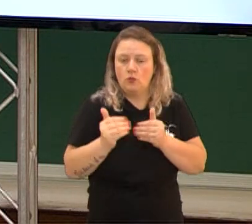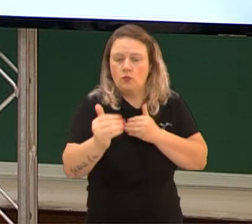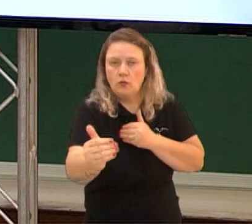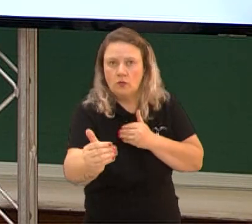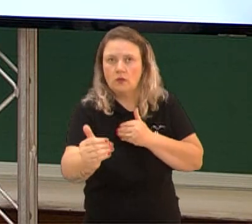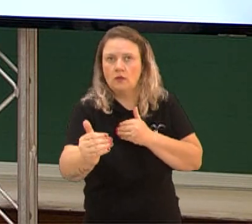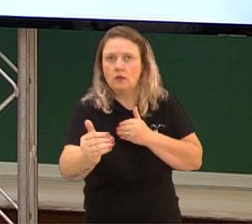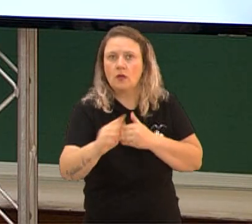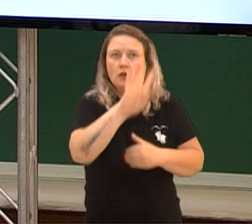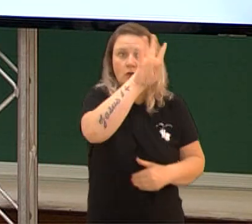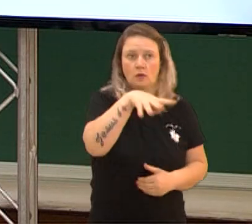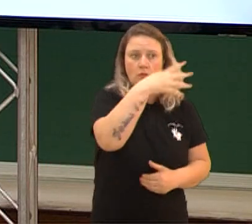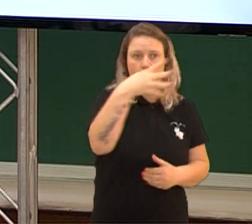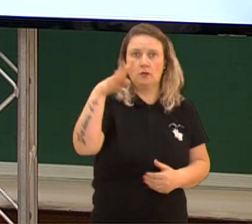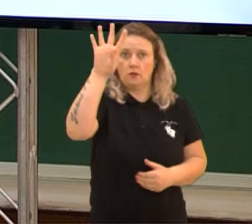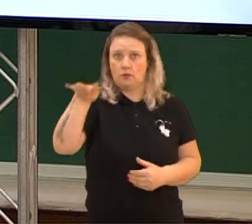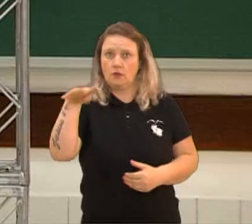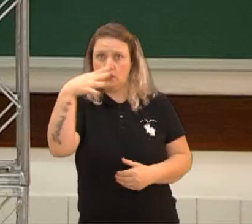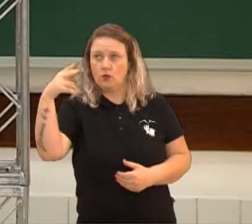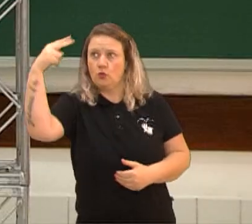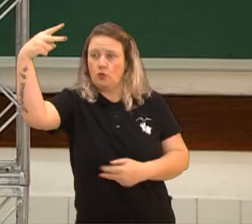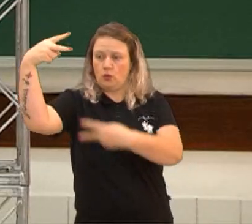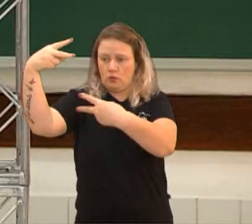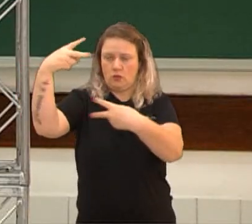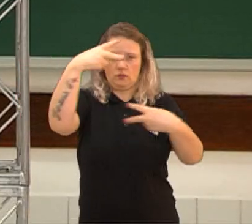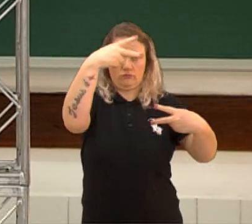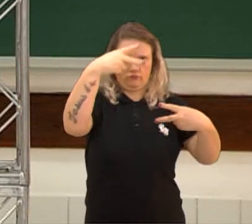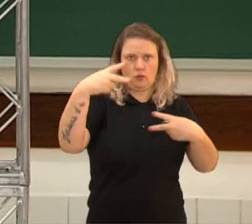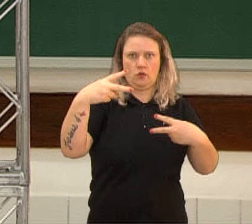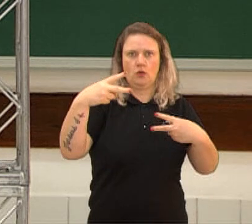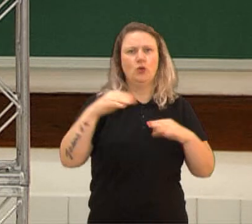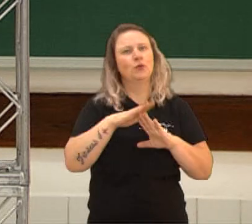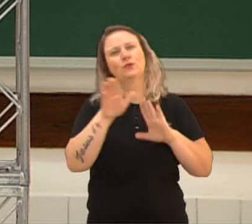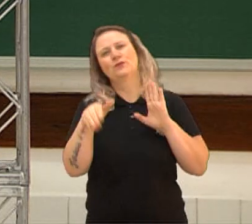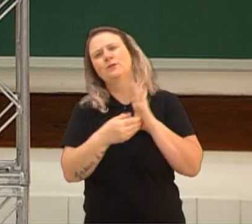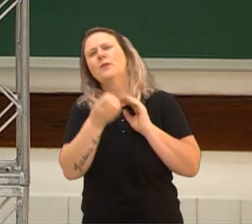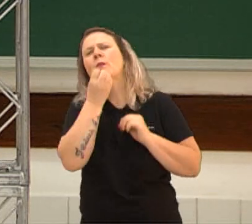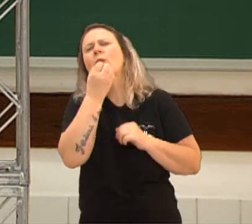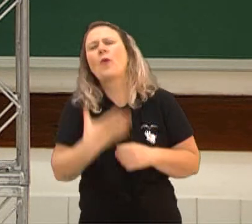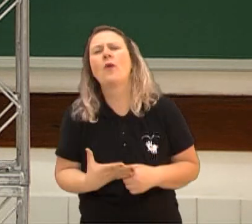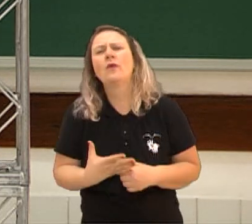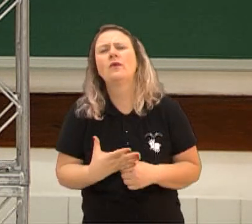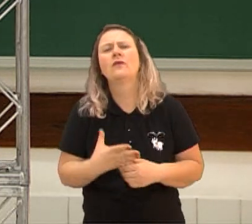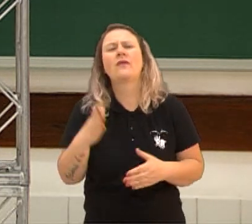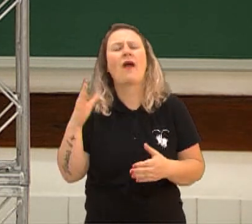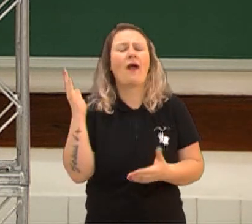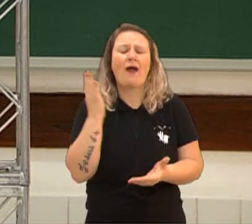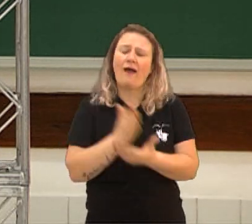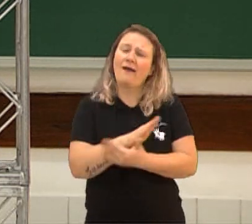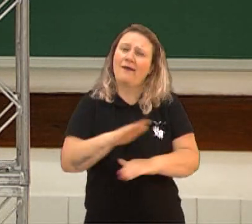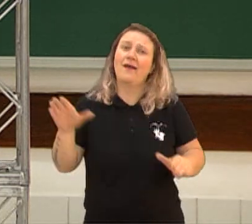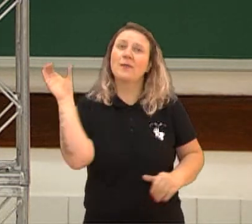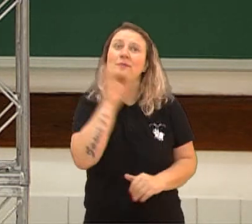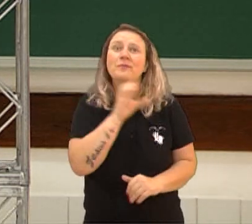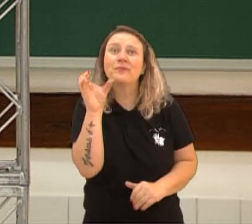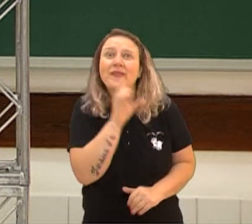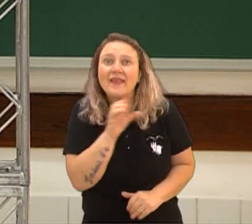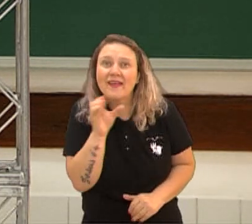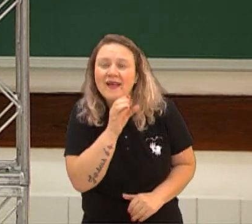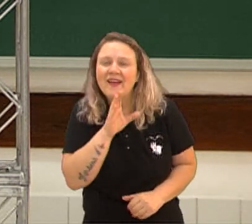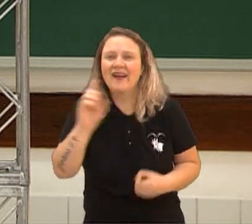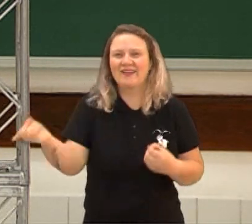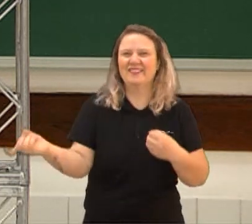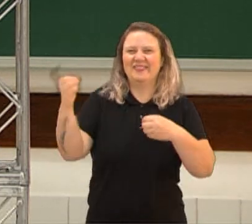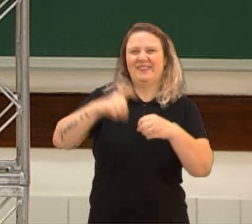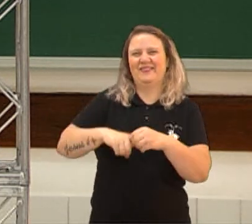matriz 2 por 2. Pessoal, tudo que é bom dura pouco. Espero que vocês tenham gostado da aula e a gente volta.